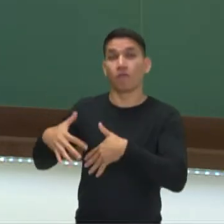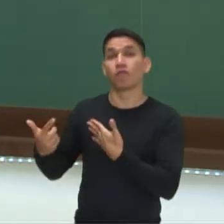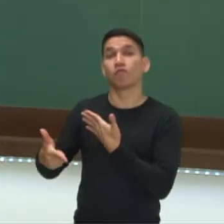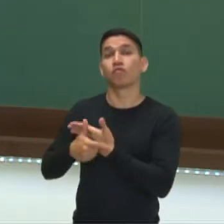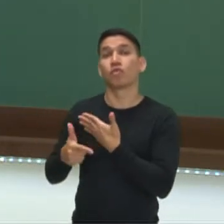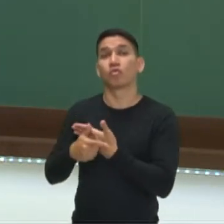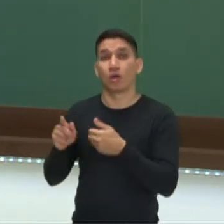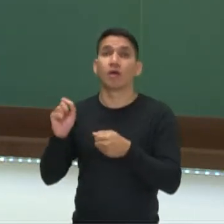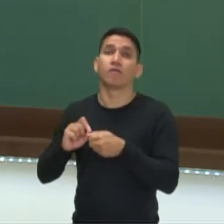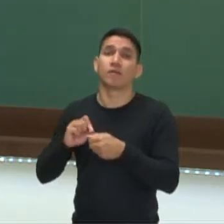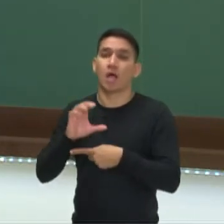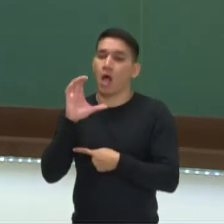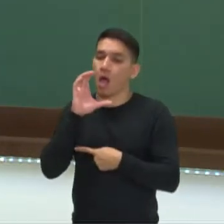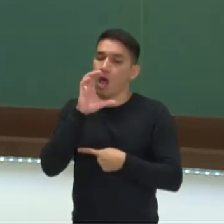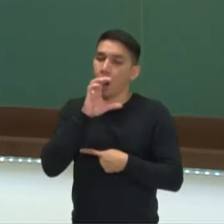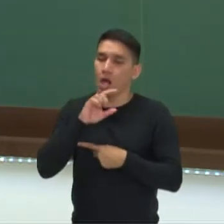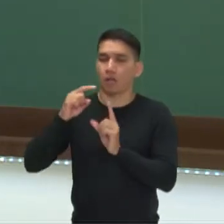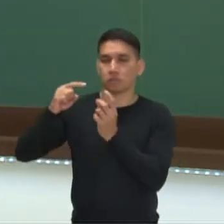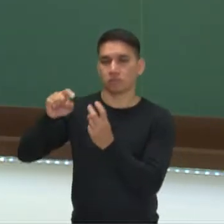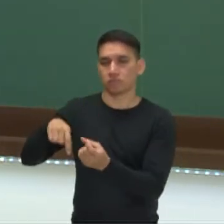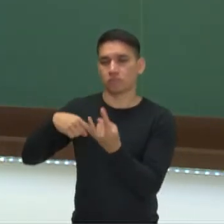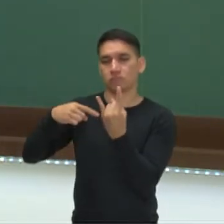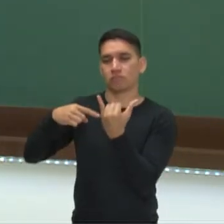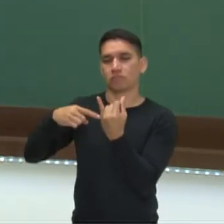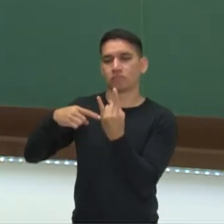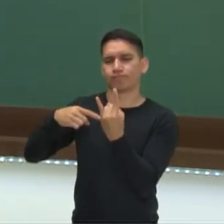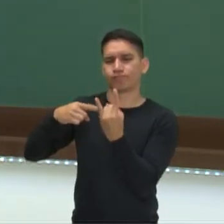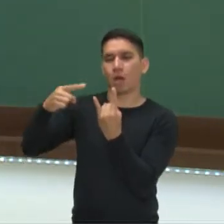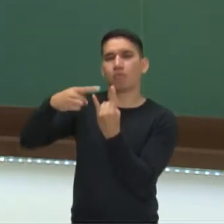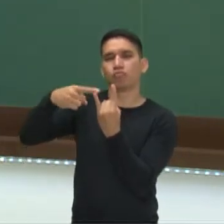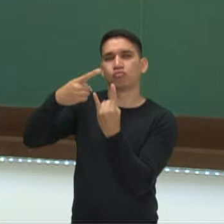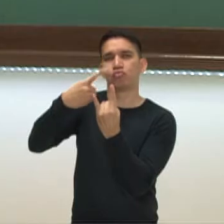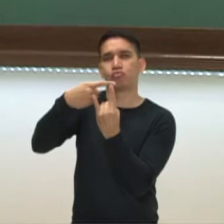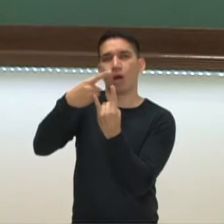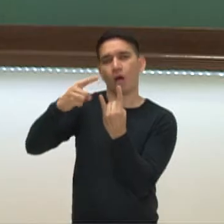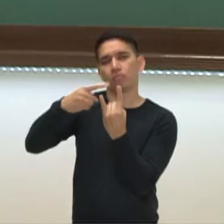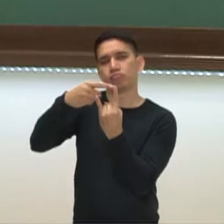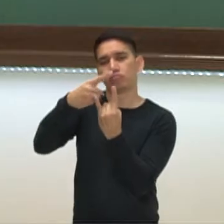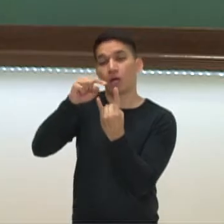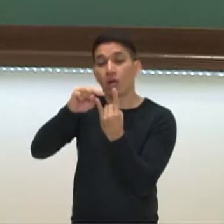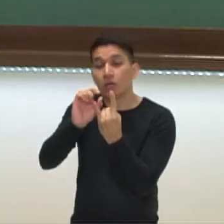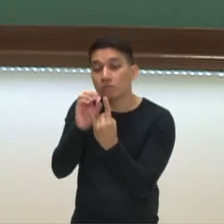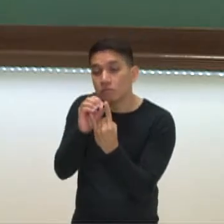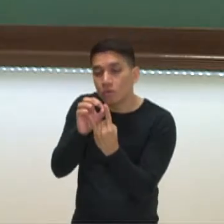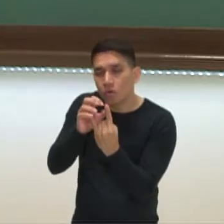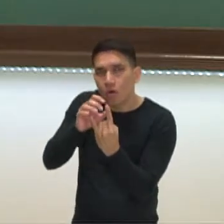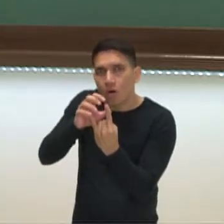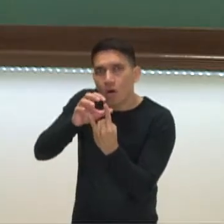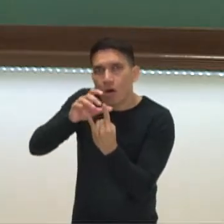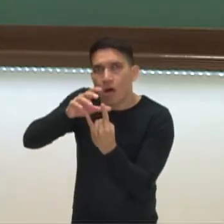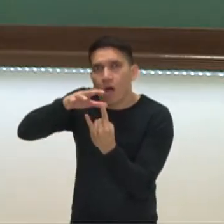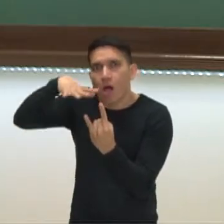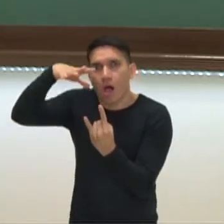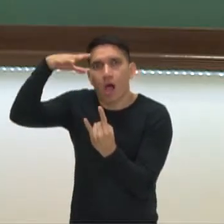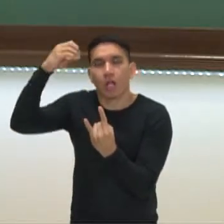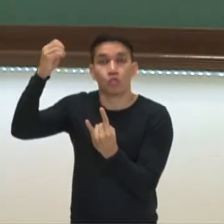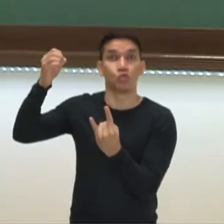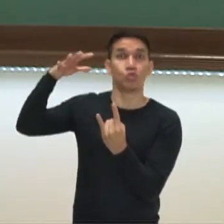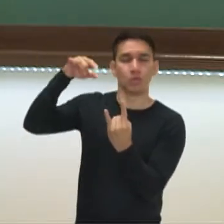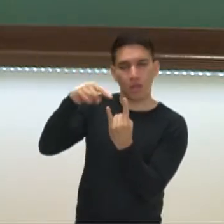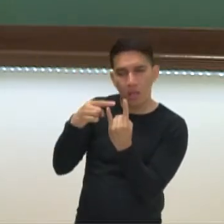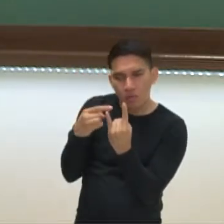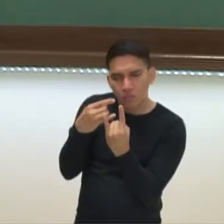um aquecimento aqui para gerar, por incandescência, uma geração de luz, tá? Por incandescência. Então eu quero que ele